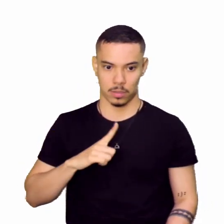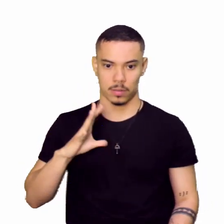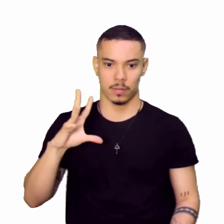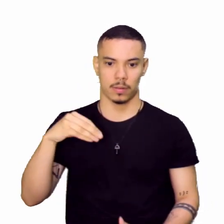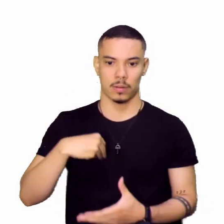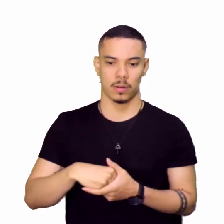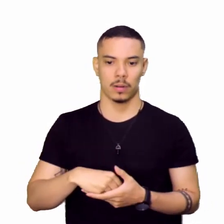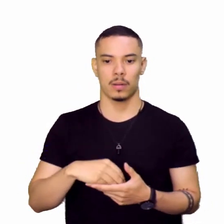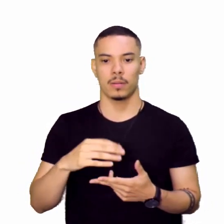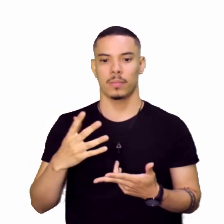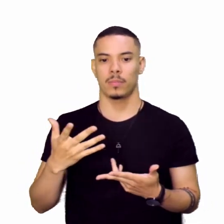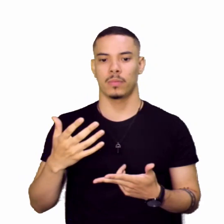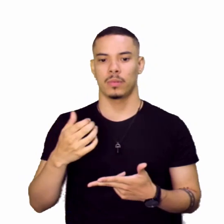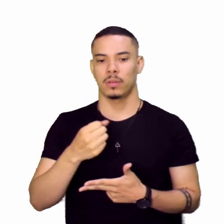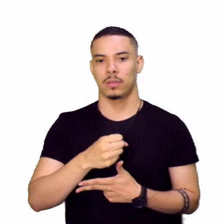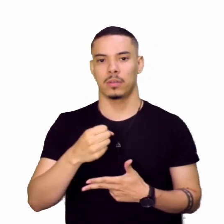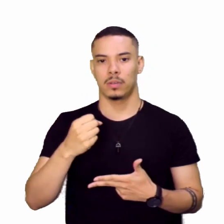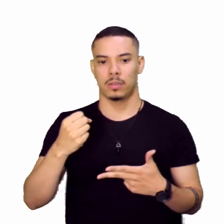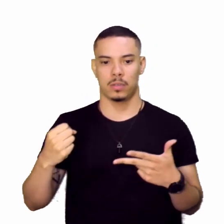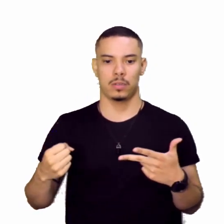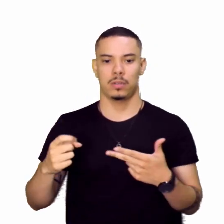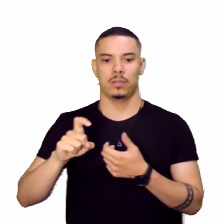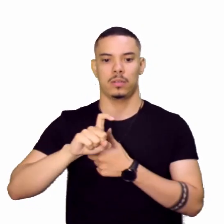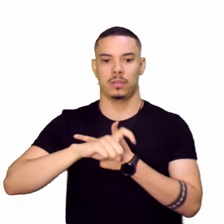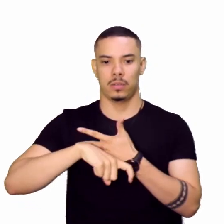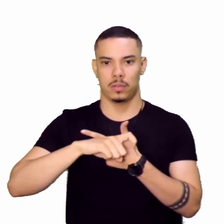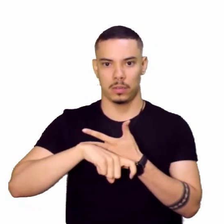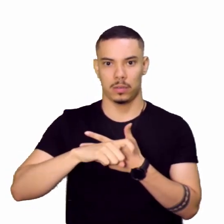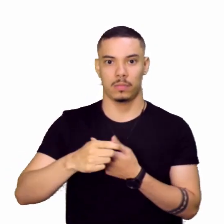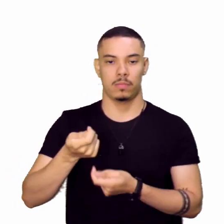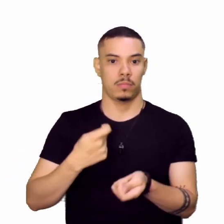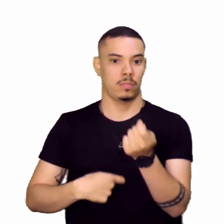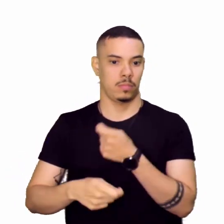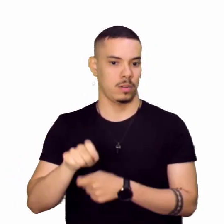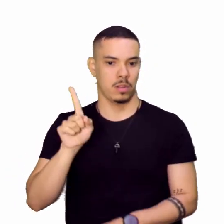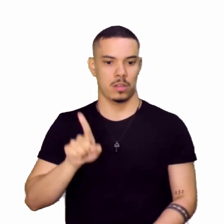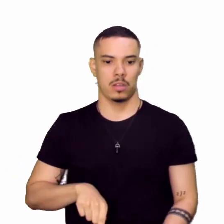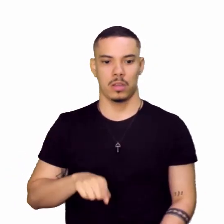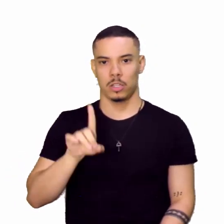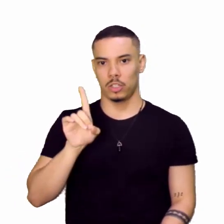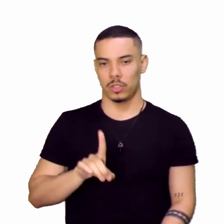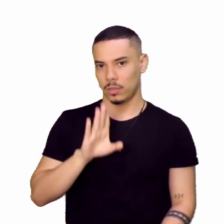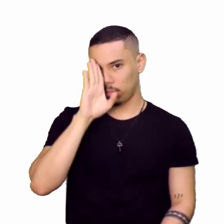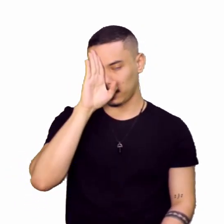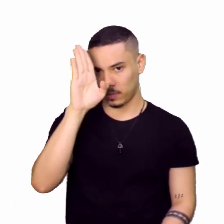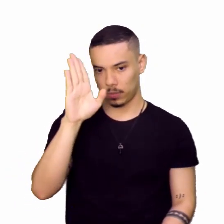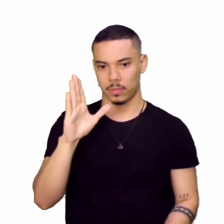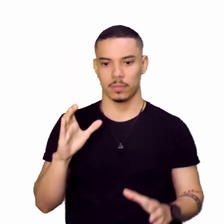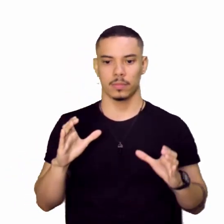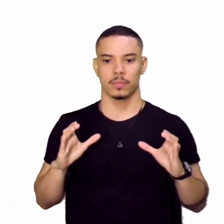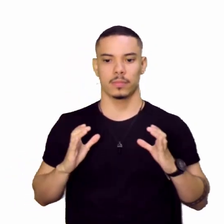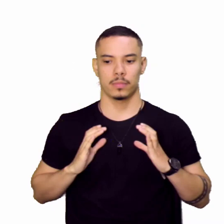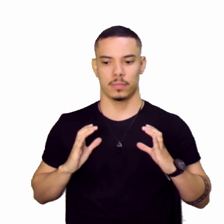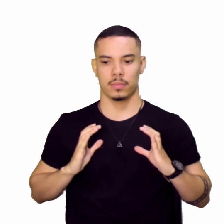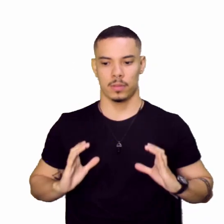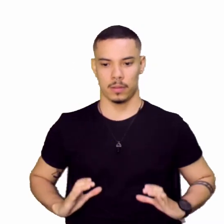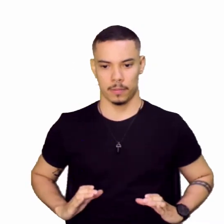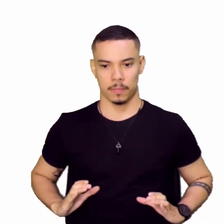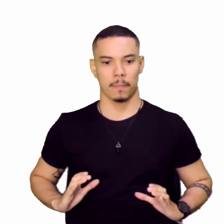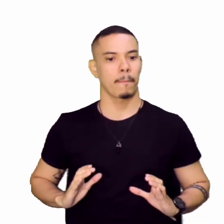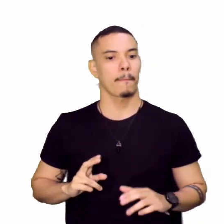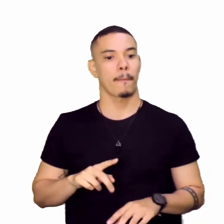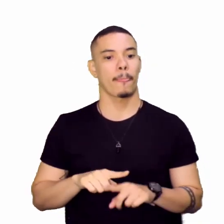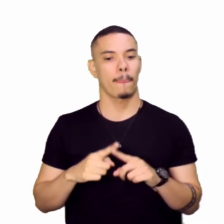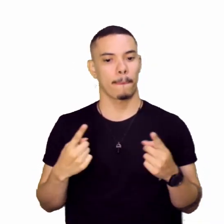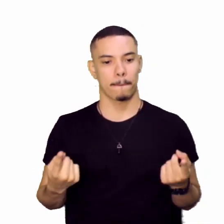cargos executivo e do Legislativo é um dos direitos fundamentais da Cidadania na